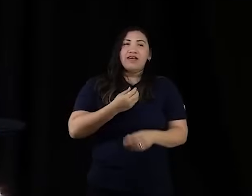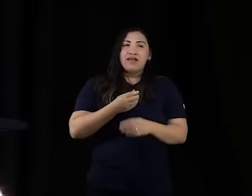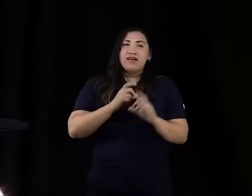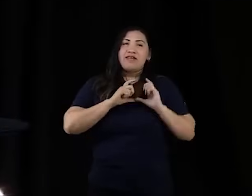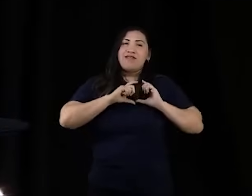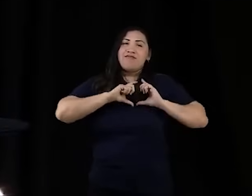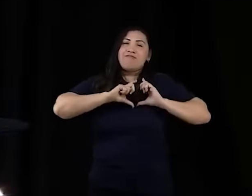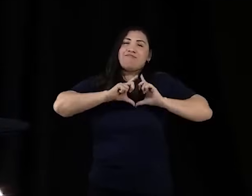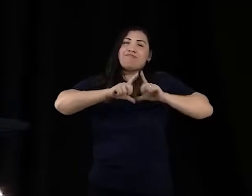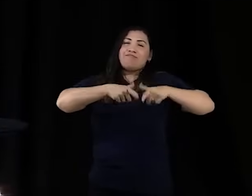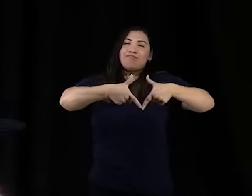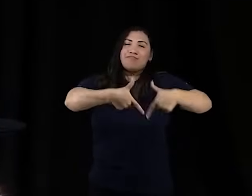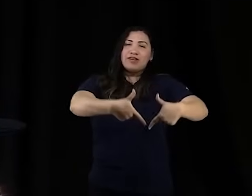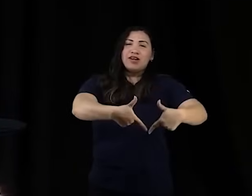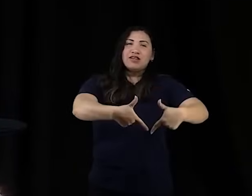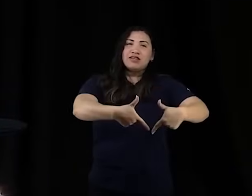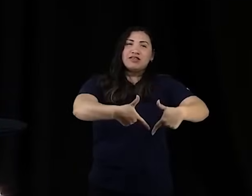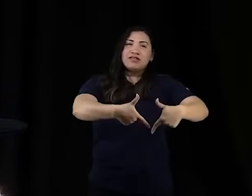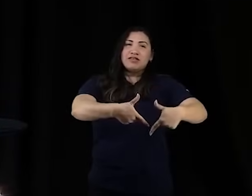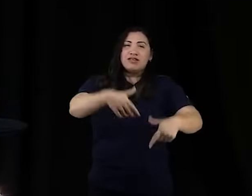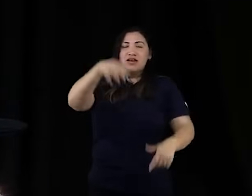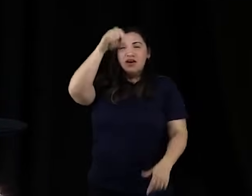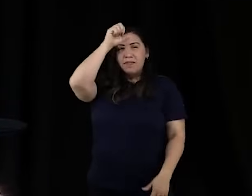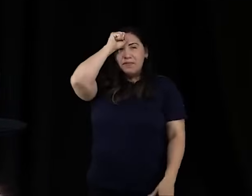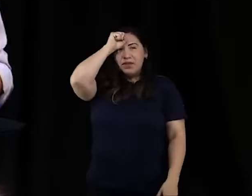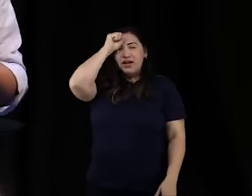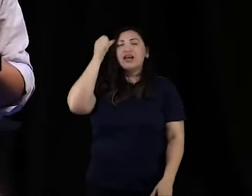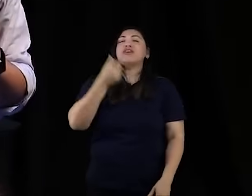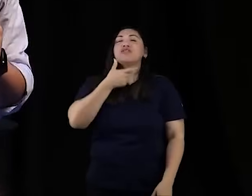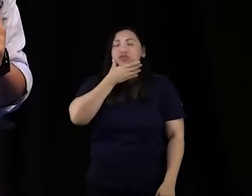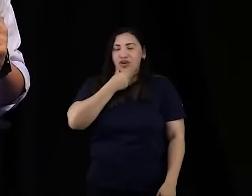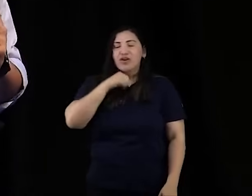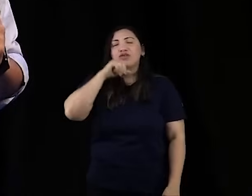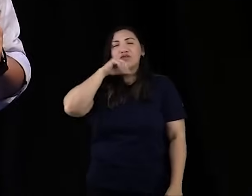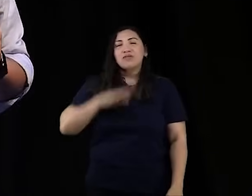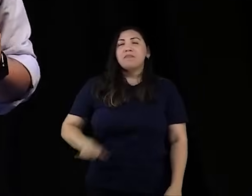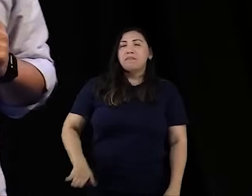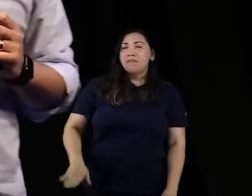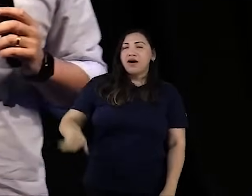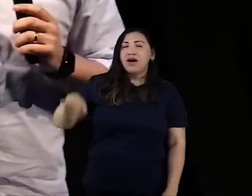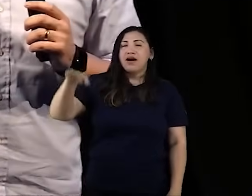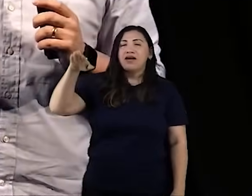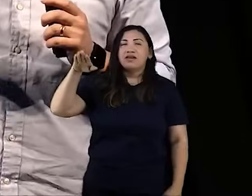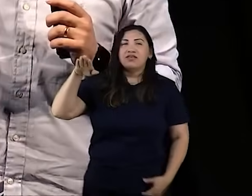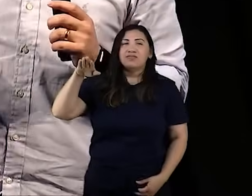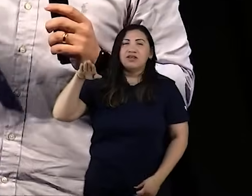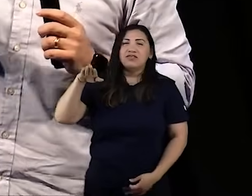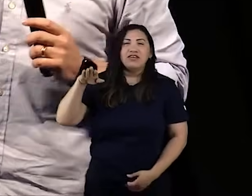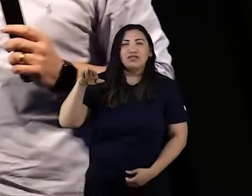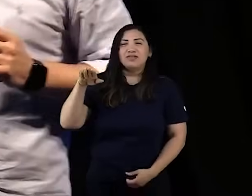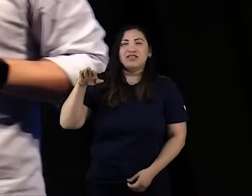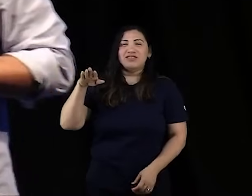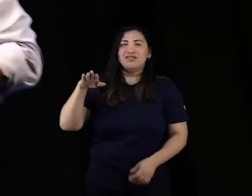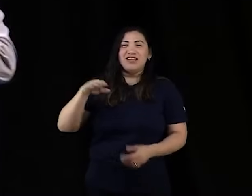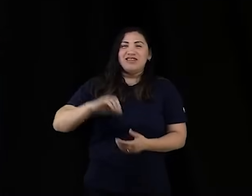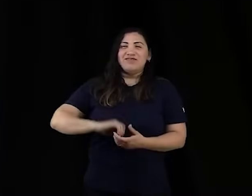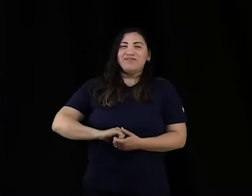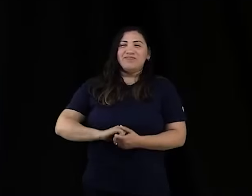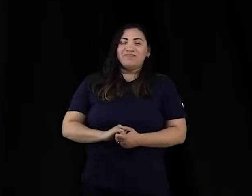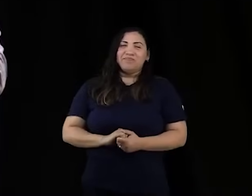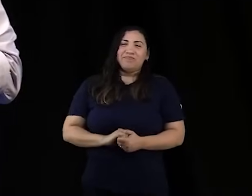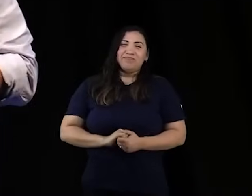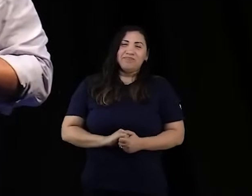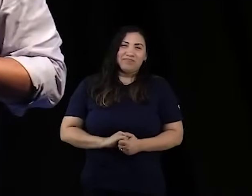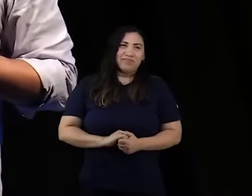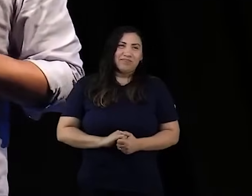nossos pais nós vimos a história de Geazi gasi ele fica leproso aquela lepra de Namã era